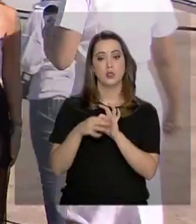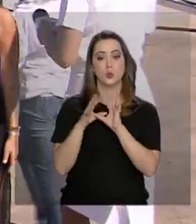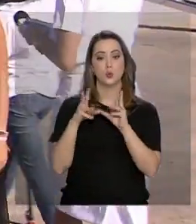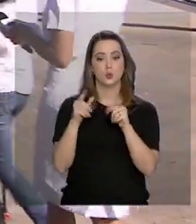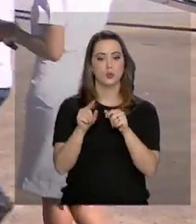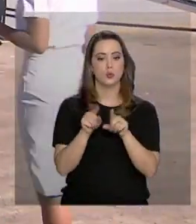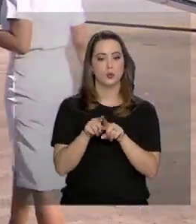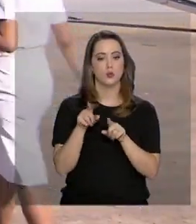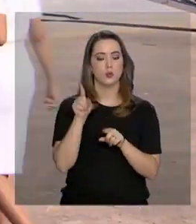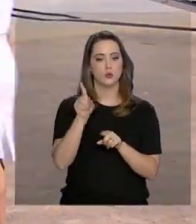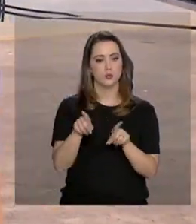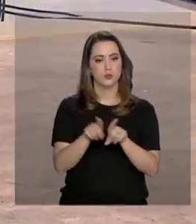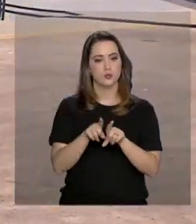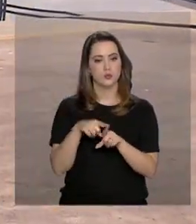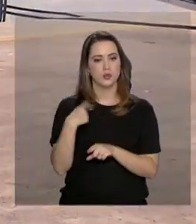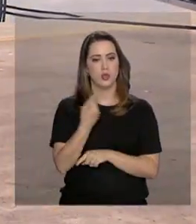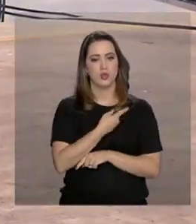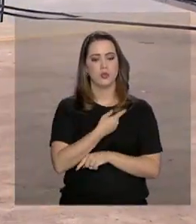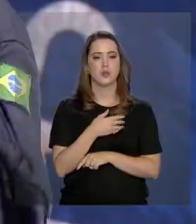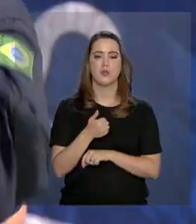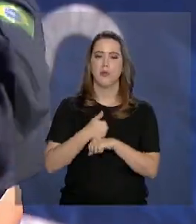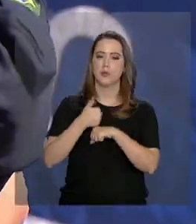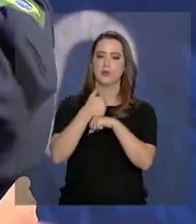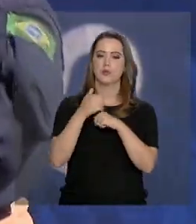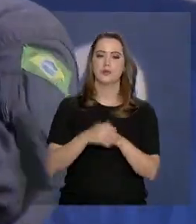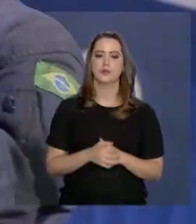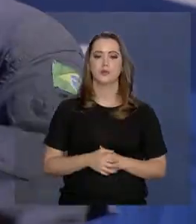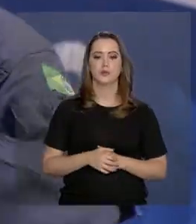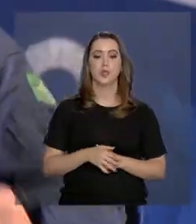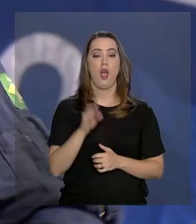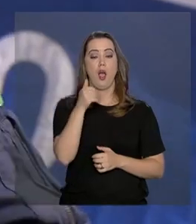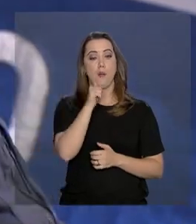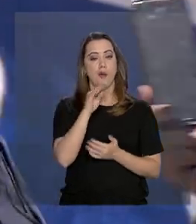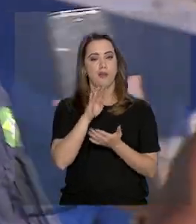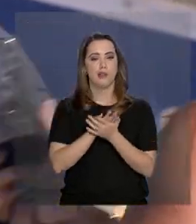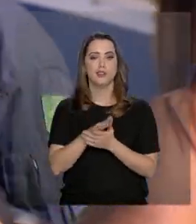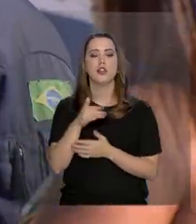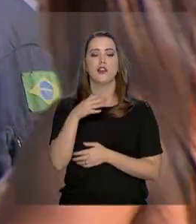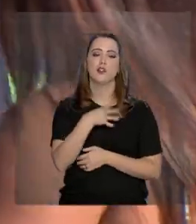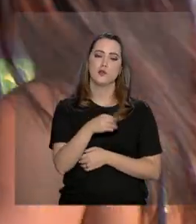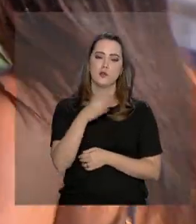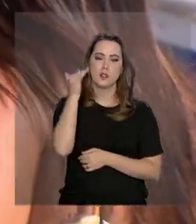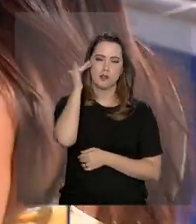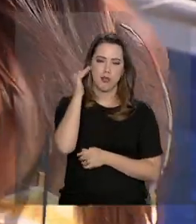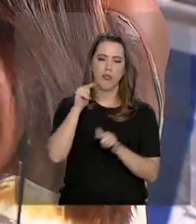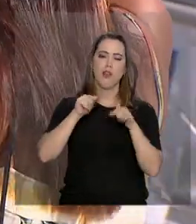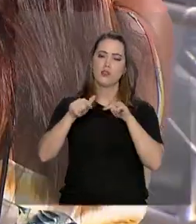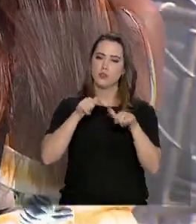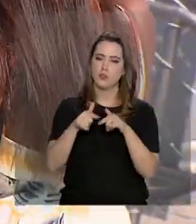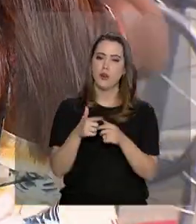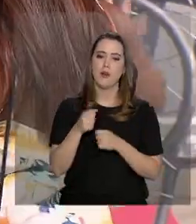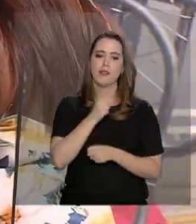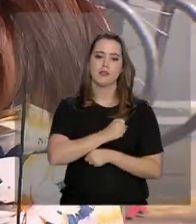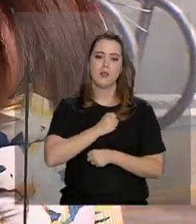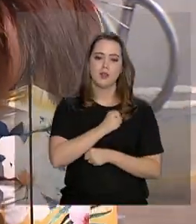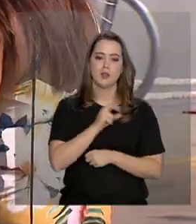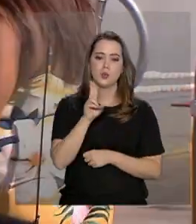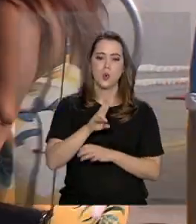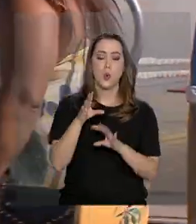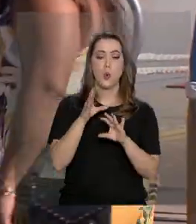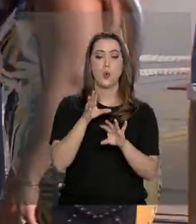isso ao nosso valor profissional, né? A esposa e os filhos entendem o trabalho e tentam matar a saudade com o